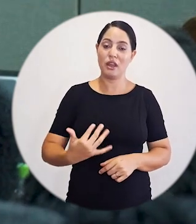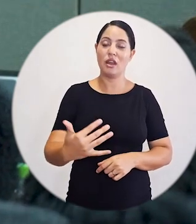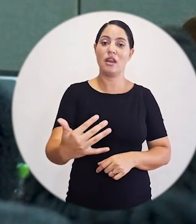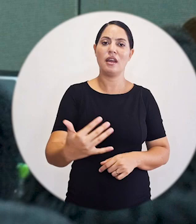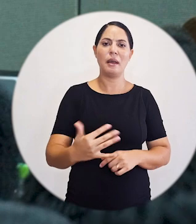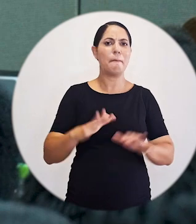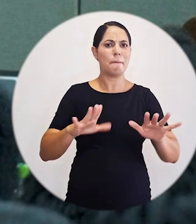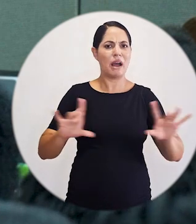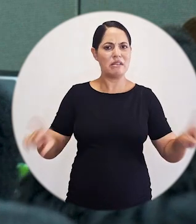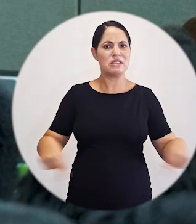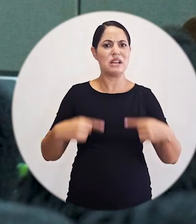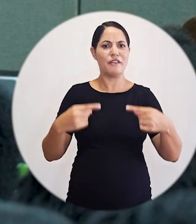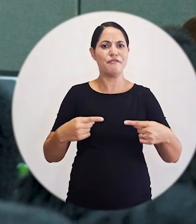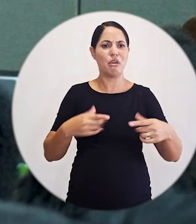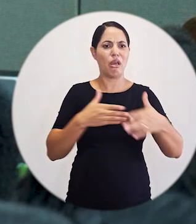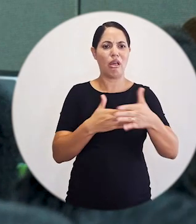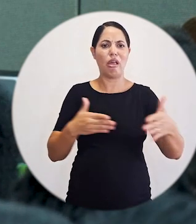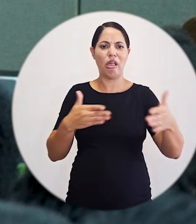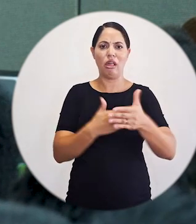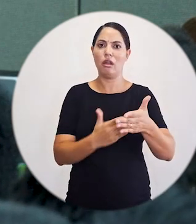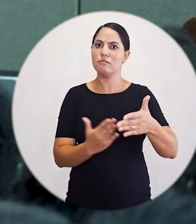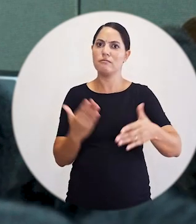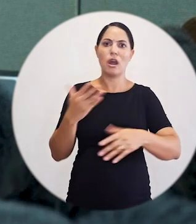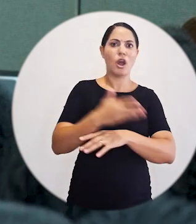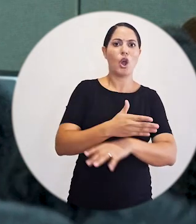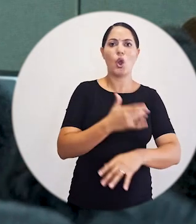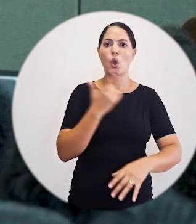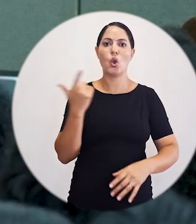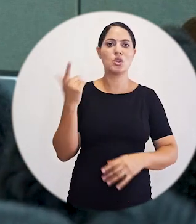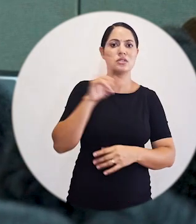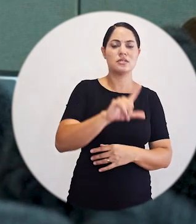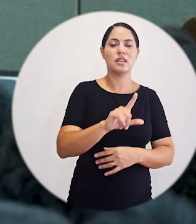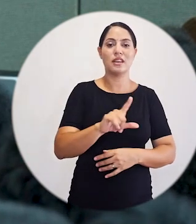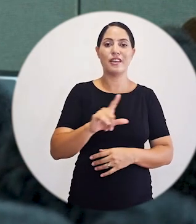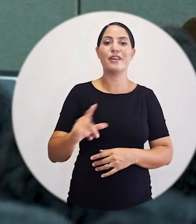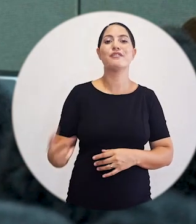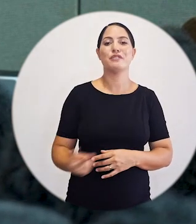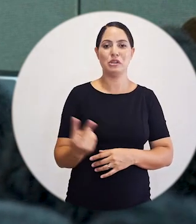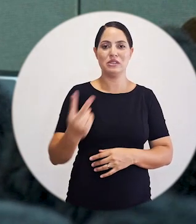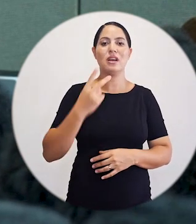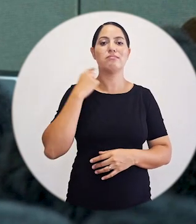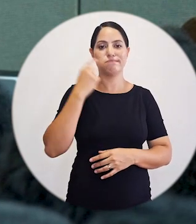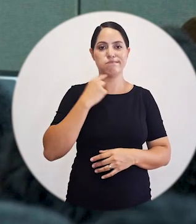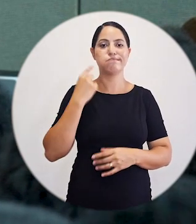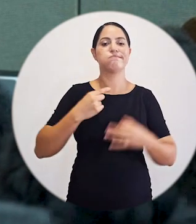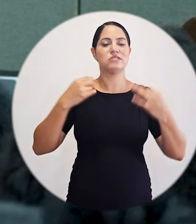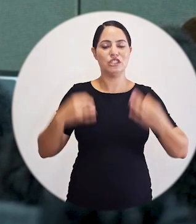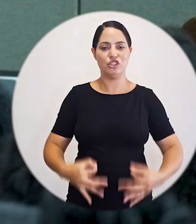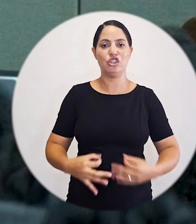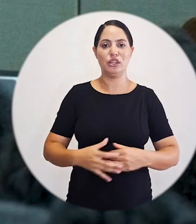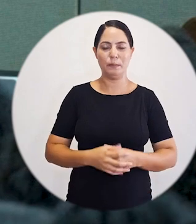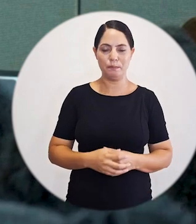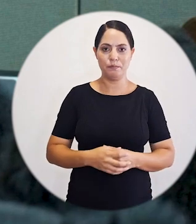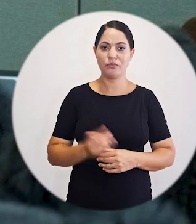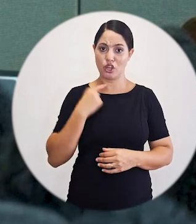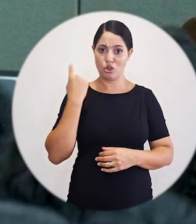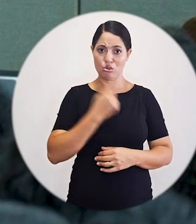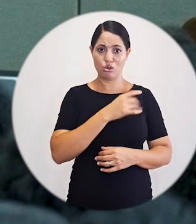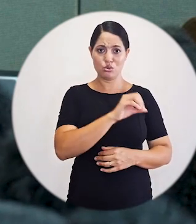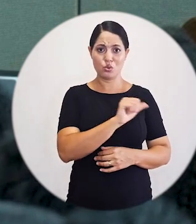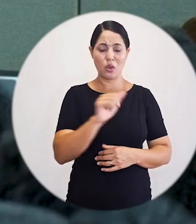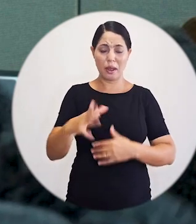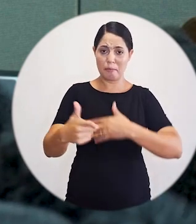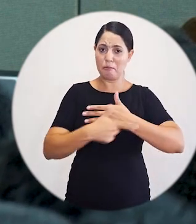dados reiteram a importância de mapear os obstáculos para guiar as ações da OAB na busca pela valorização da advocacia negra.